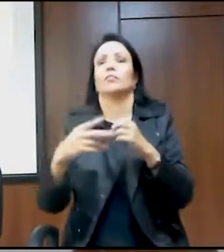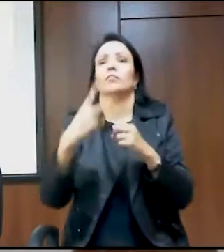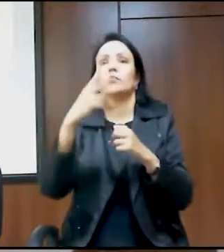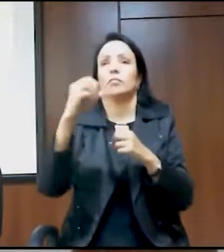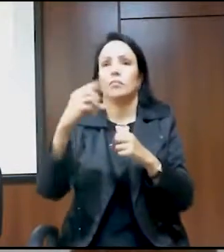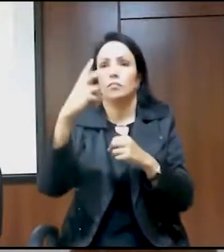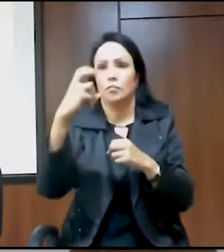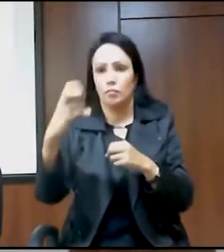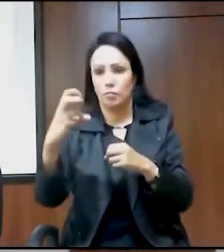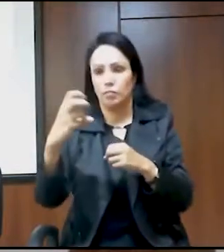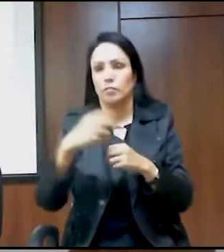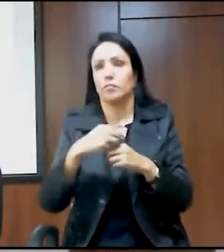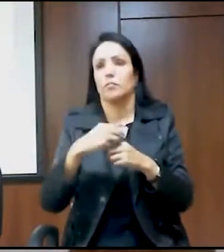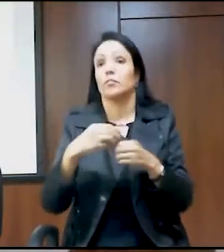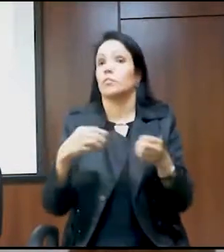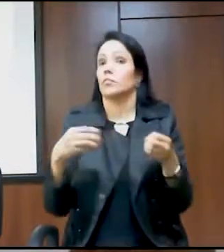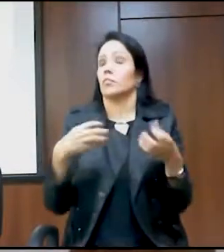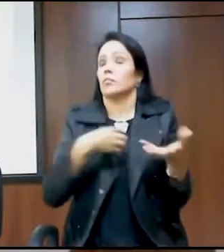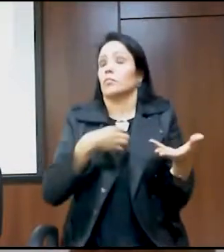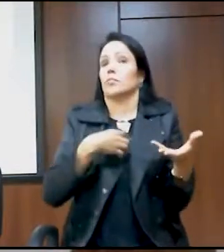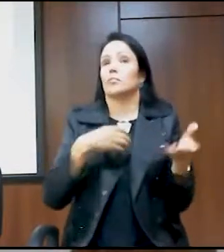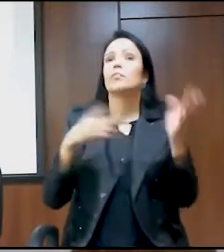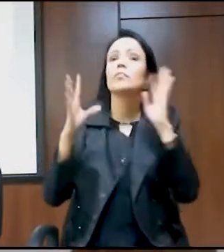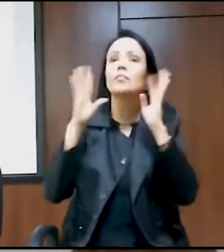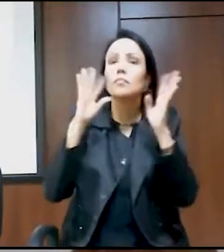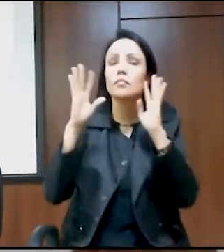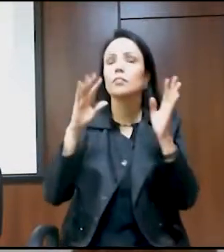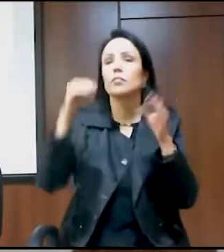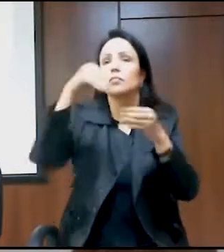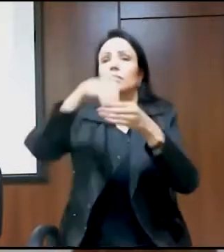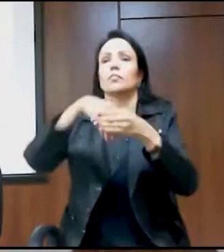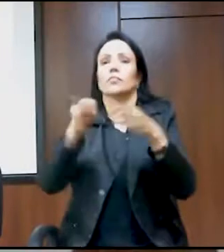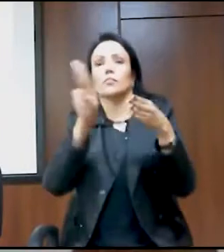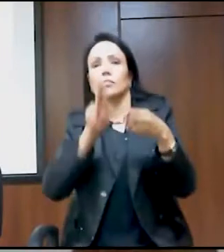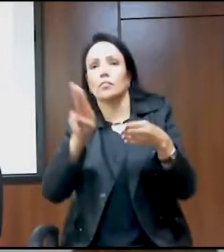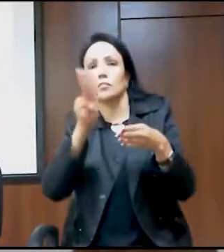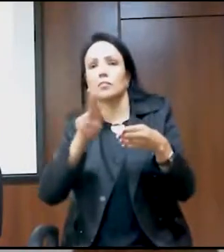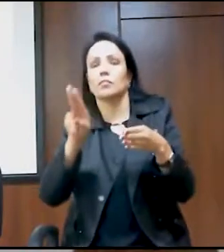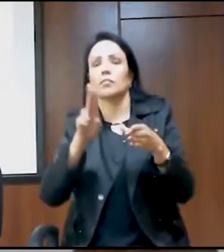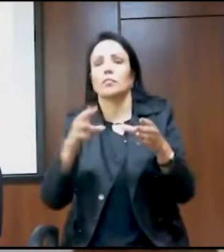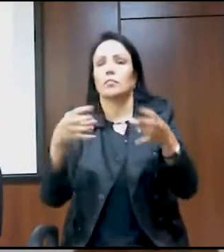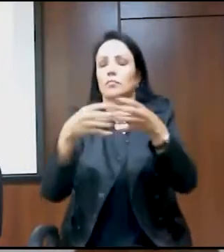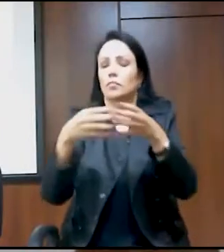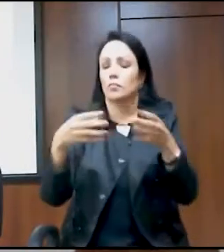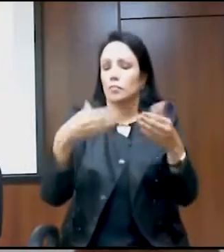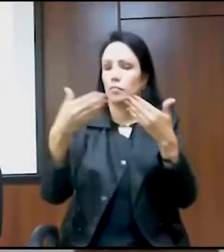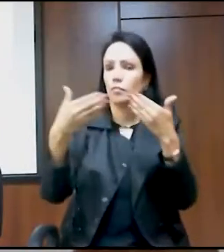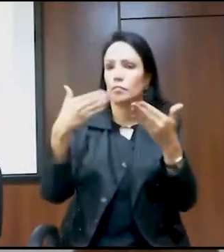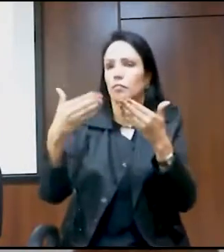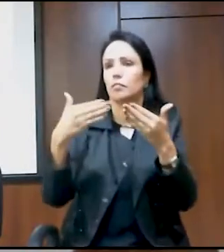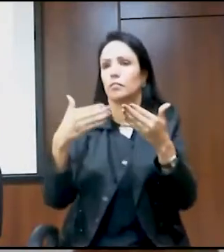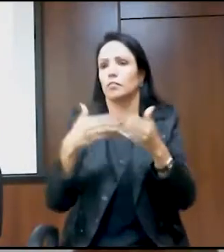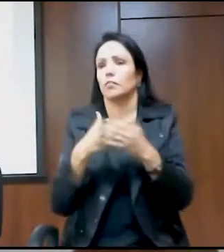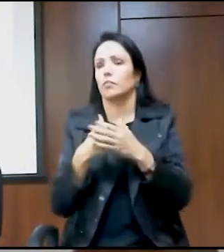no sentido da gente fazer reflexões na universidade, em fóruns de debate, acabou